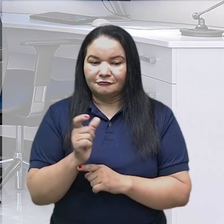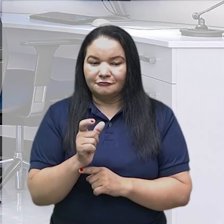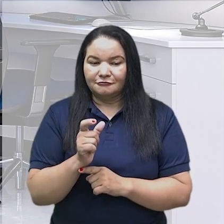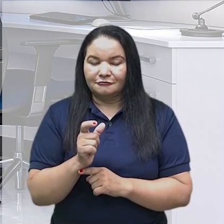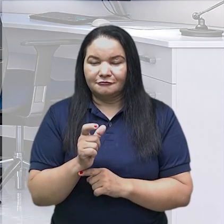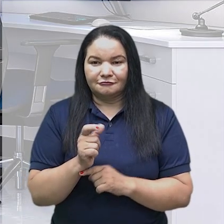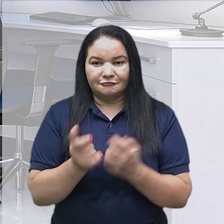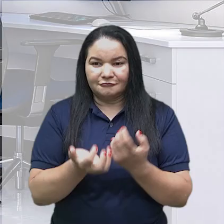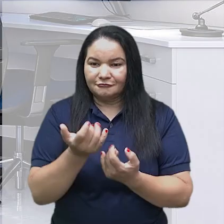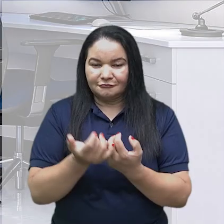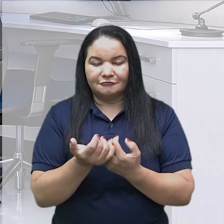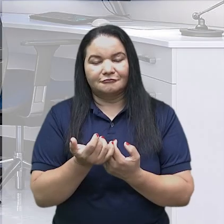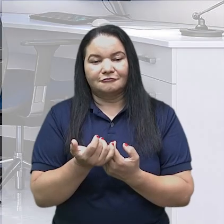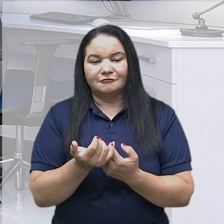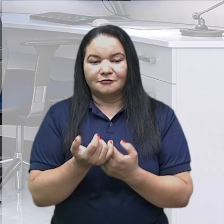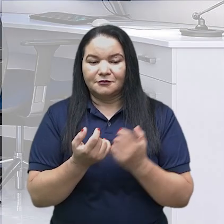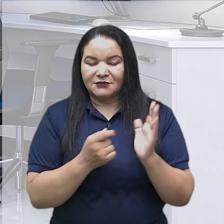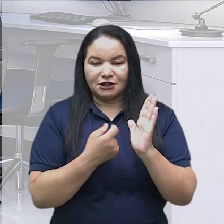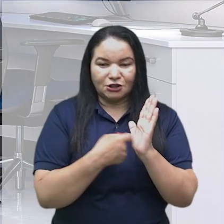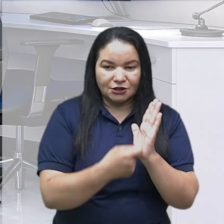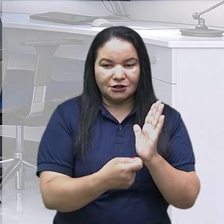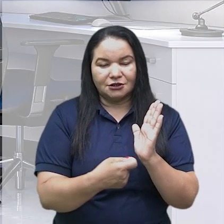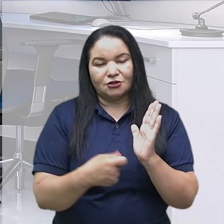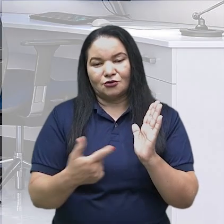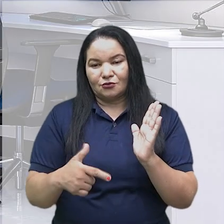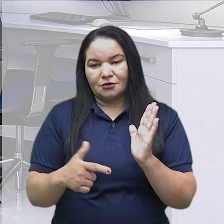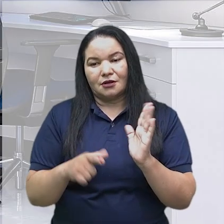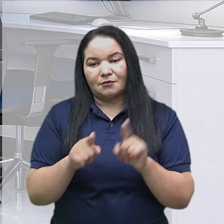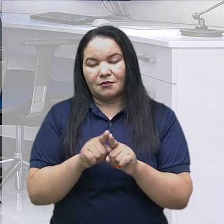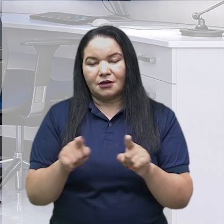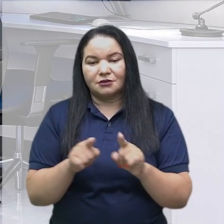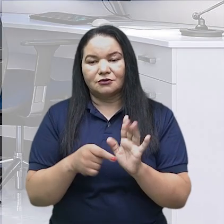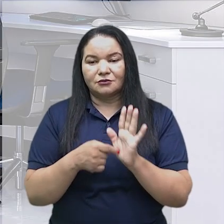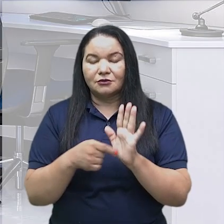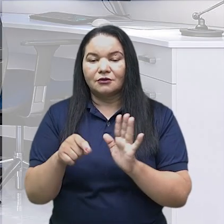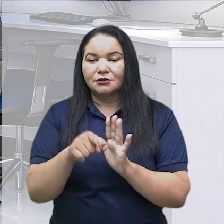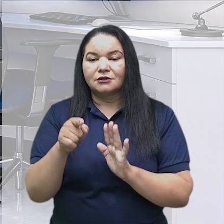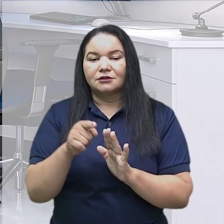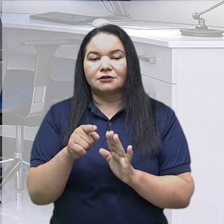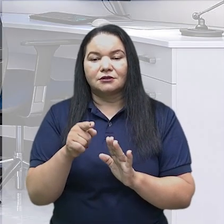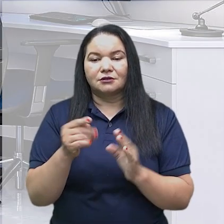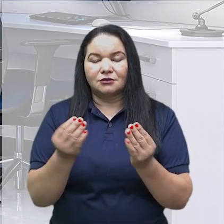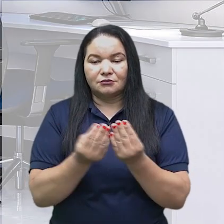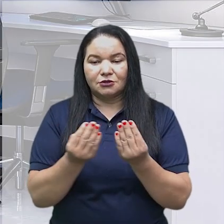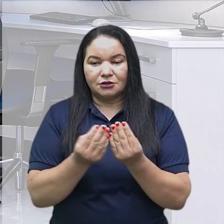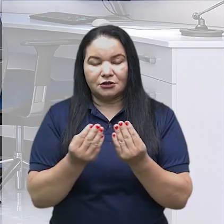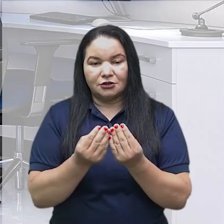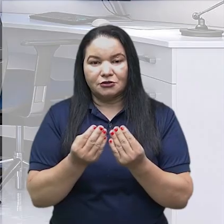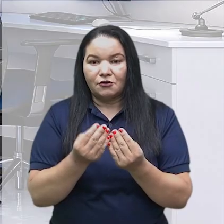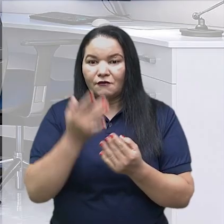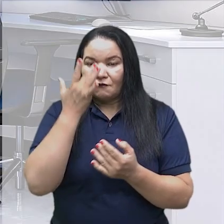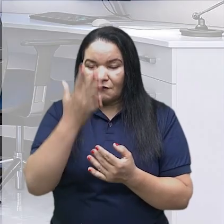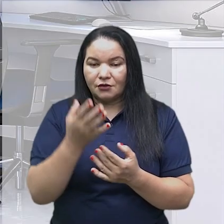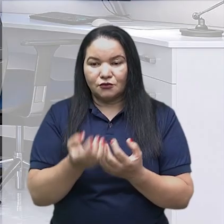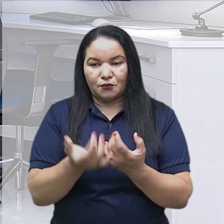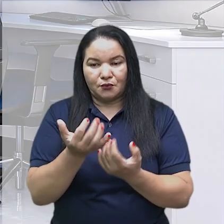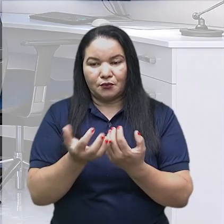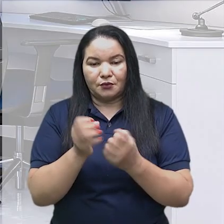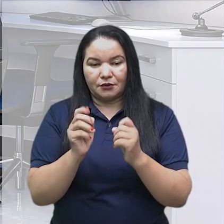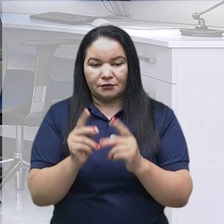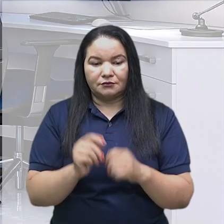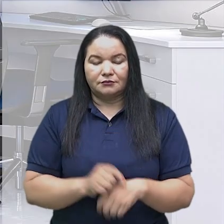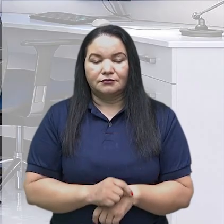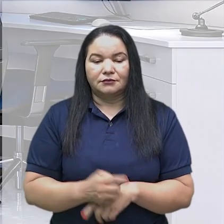né? Quer dizer que é uma substância que tem facilidade em entrar em combustão, em pegar fogo, tá? Terceira plaquinha que nós temos